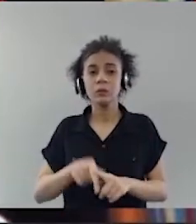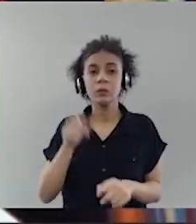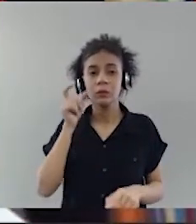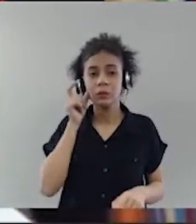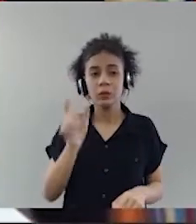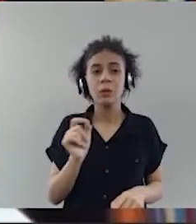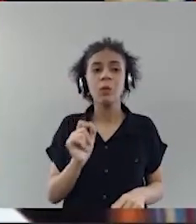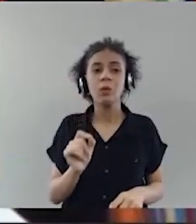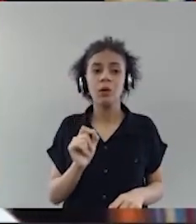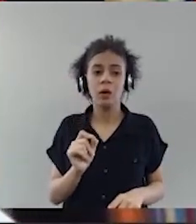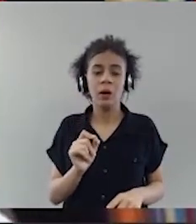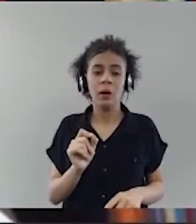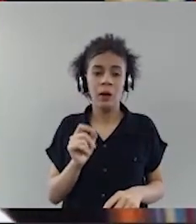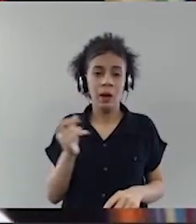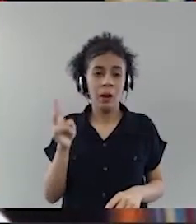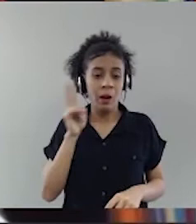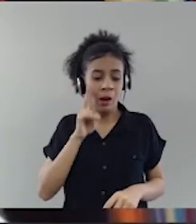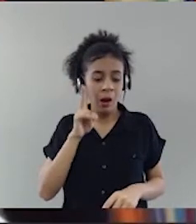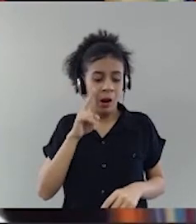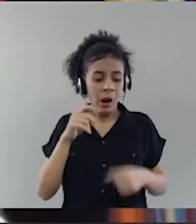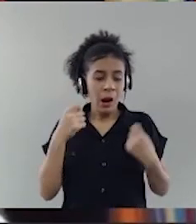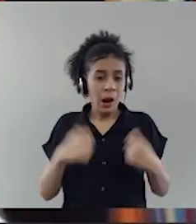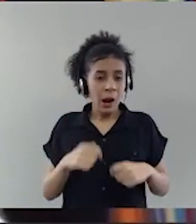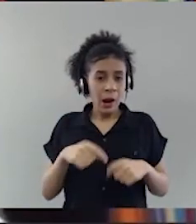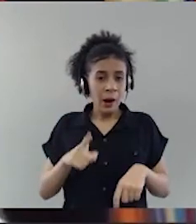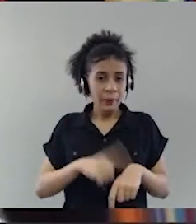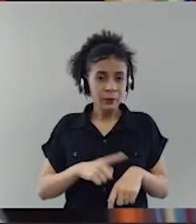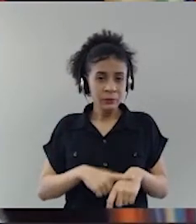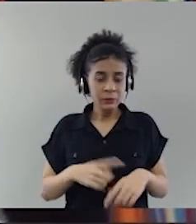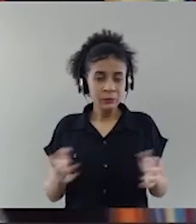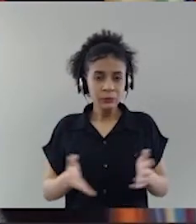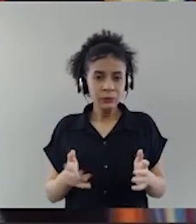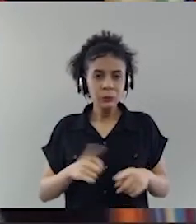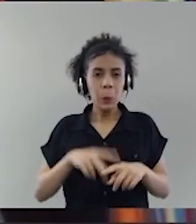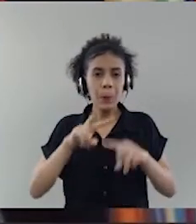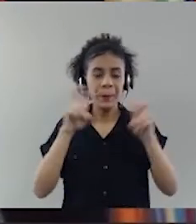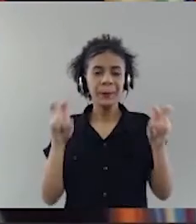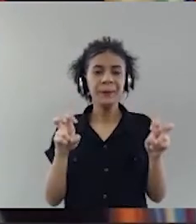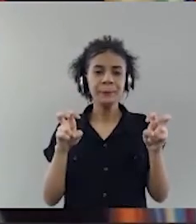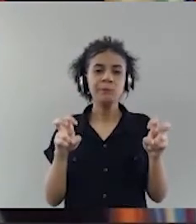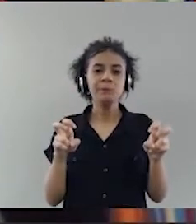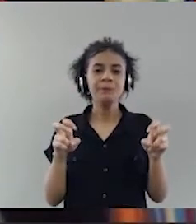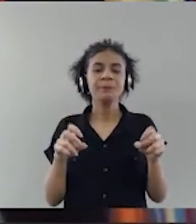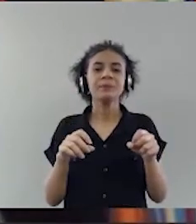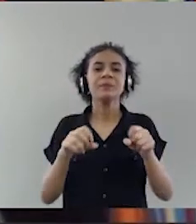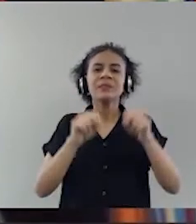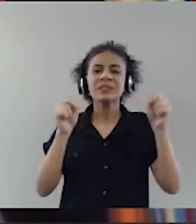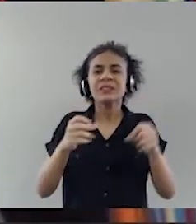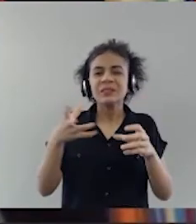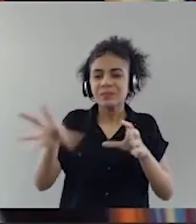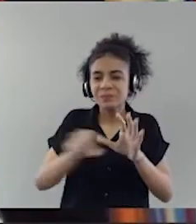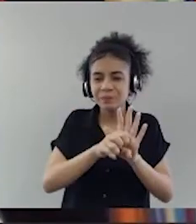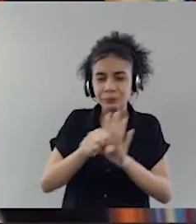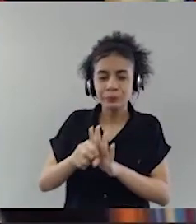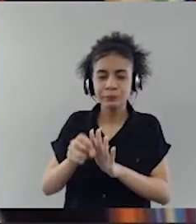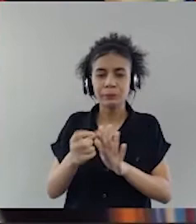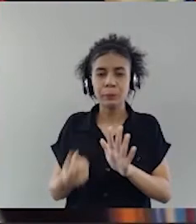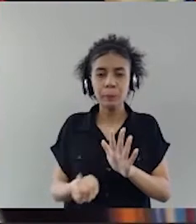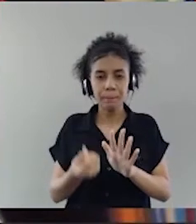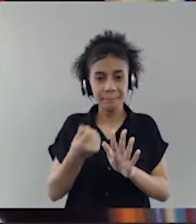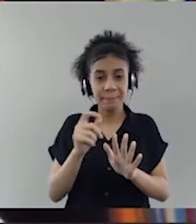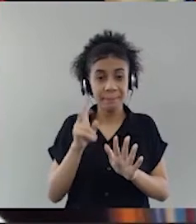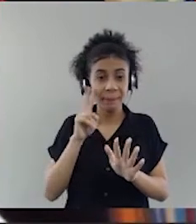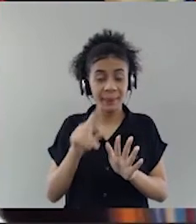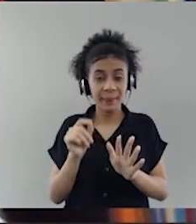interessante a se relembrar nesse momento com relação ao sistema de registro de preços é